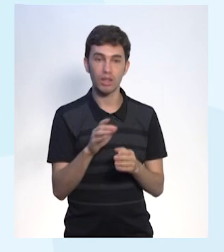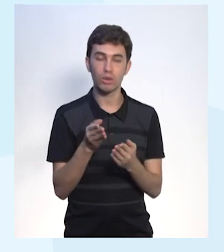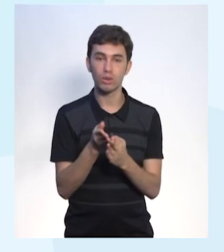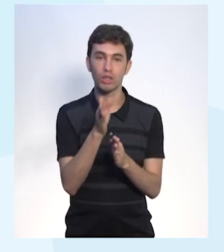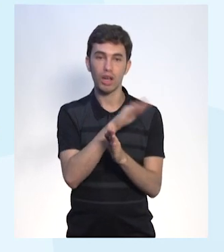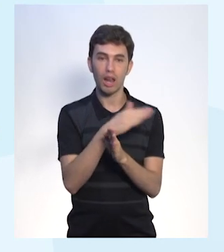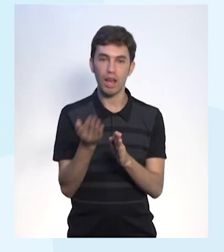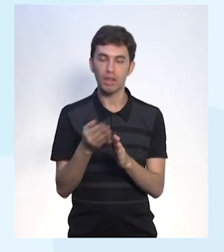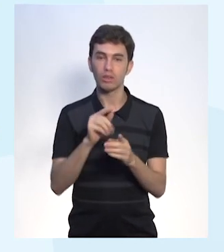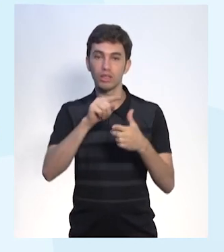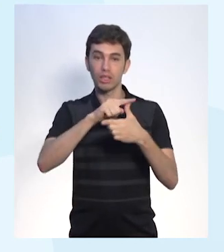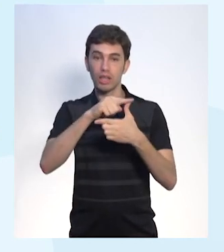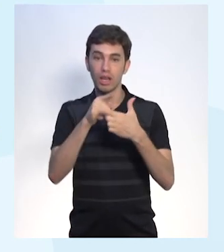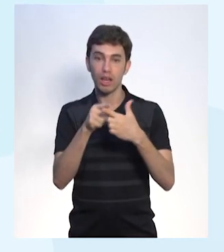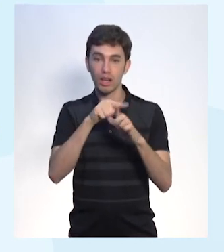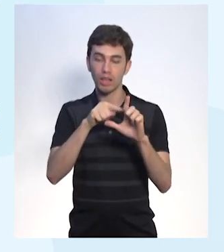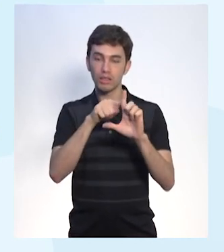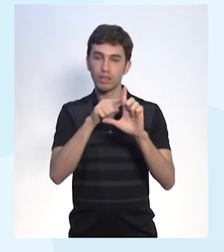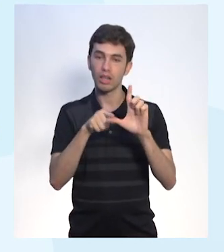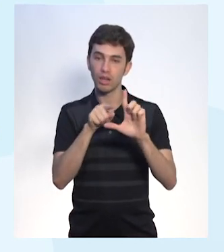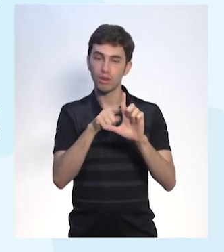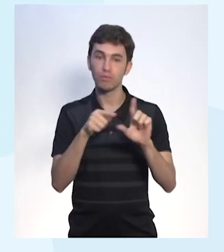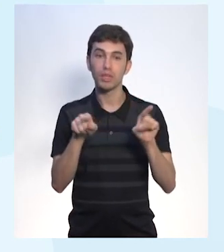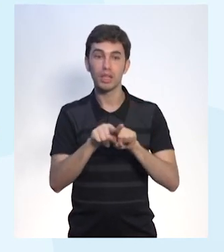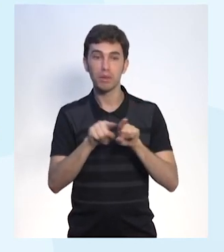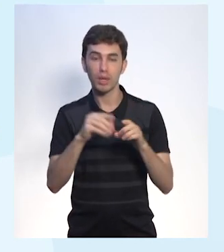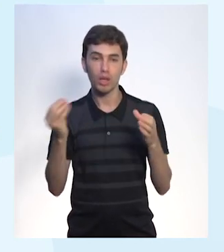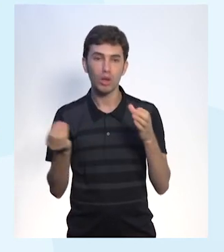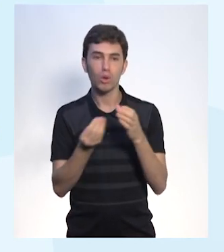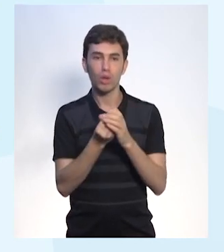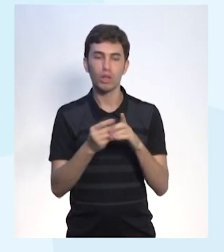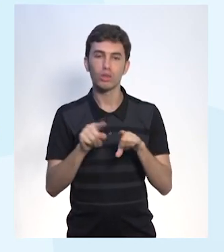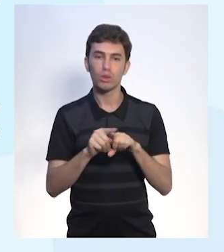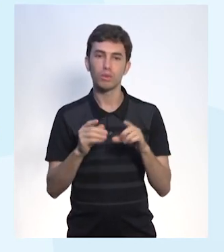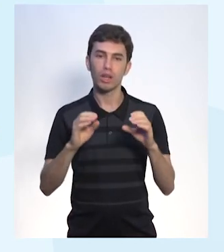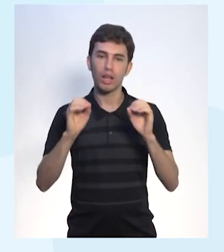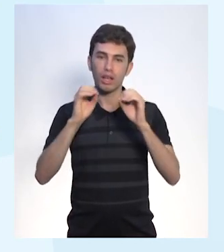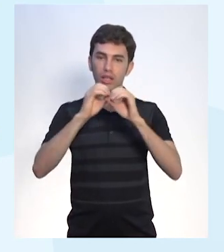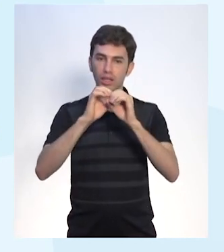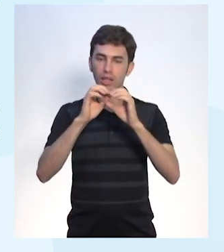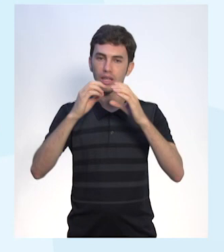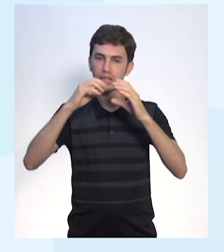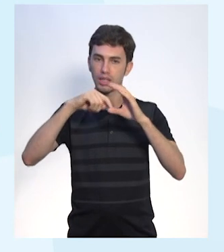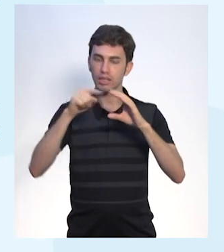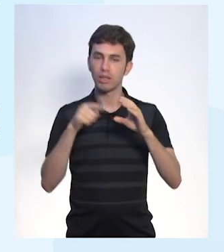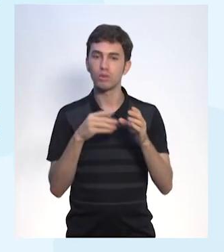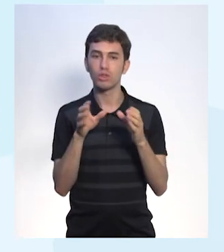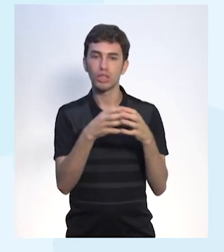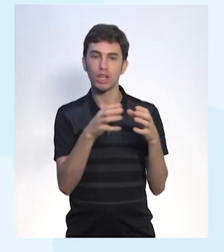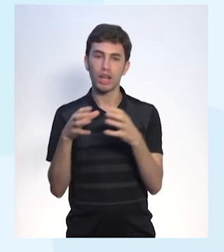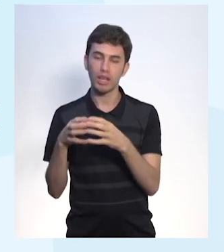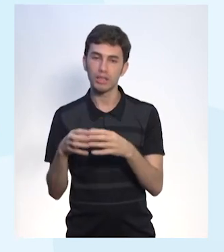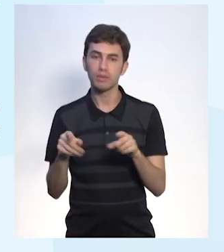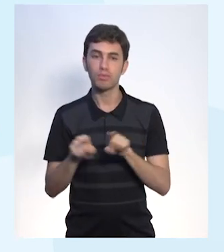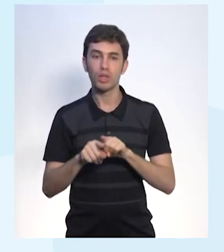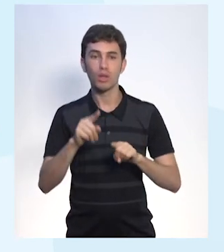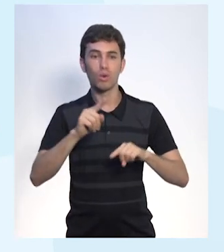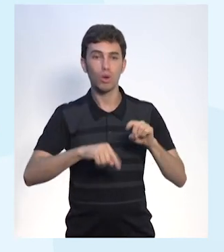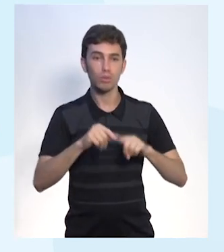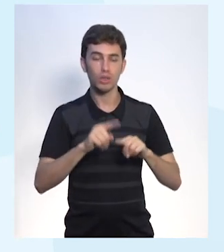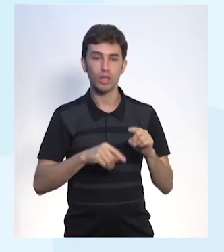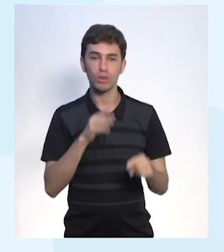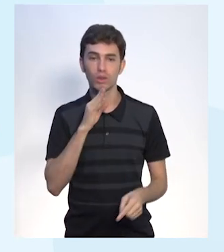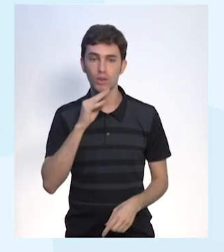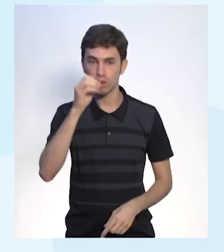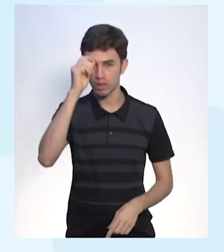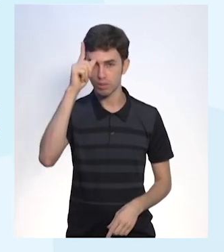reconhecer a inclusão e a intersecção de classes entre eles. O objeto de conhecimento são os polígonos e a classificação quanto ao número